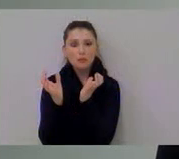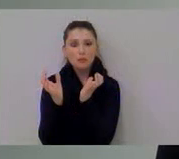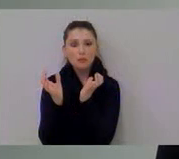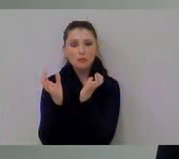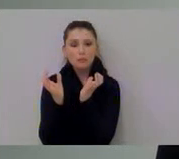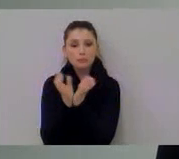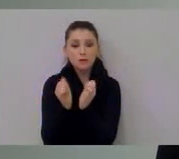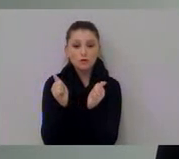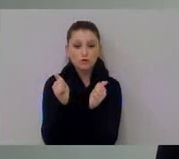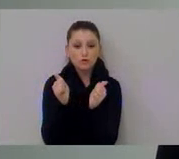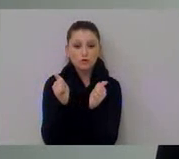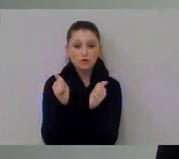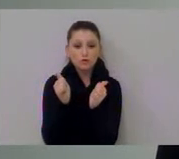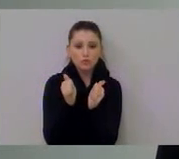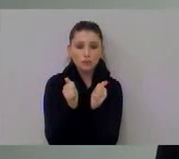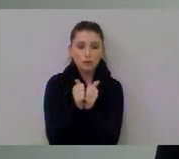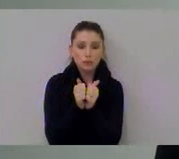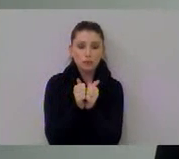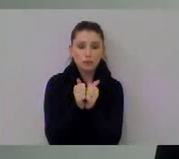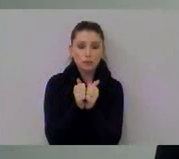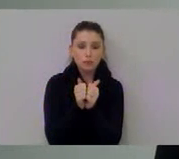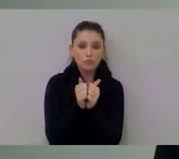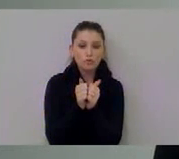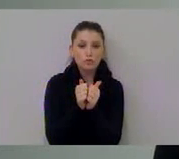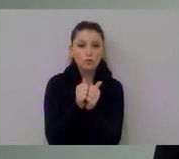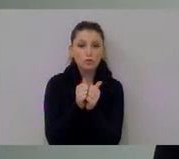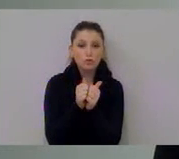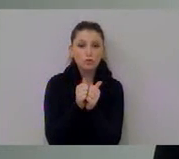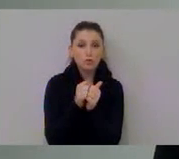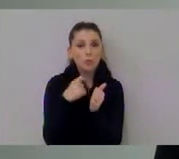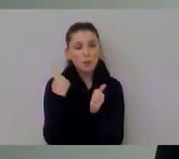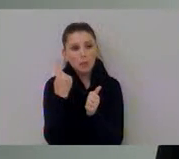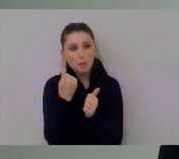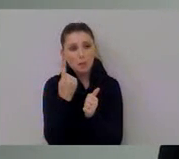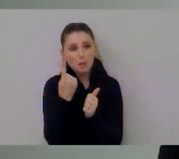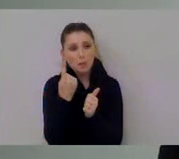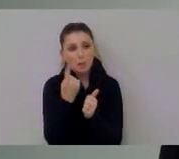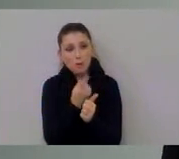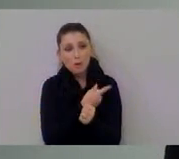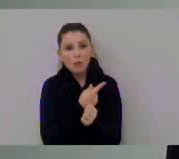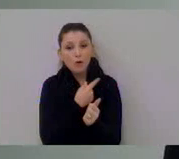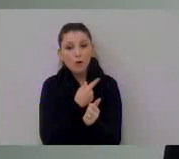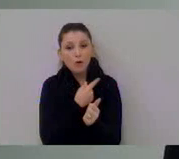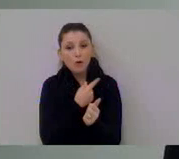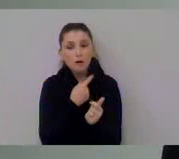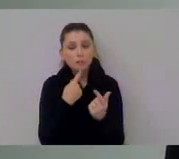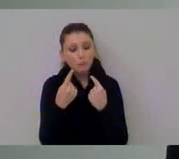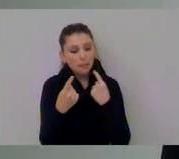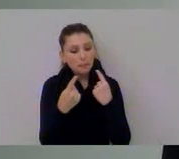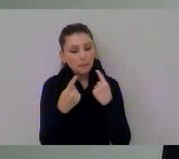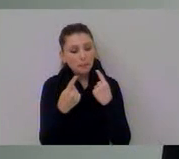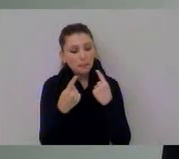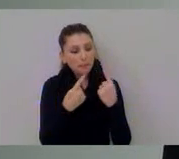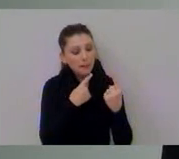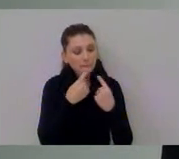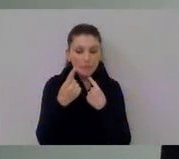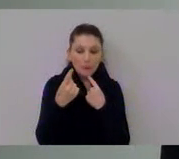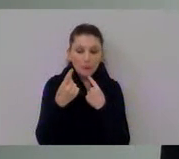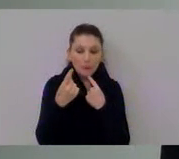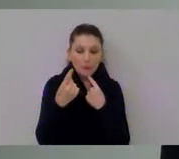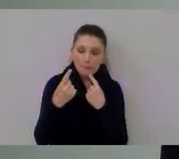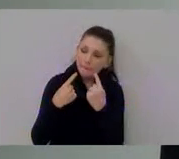nós fizemos um debate com os alunos e eles nos apresentaram as